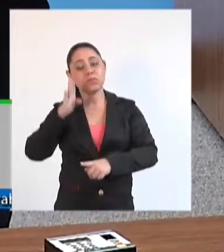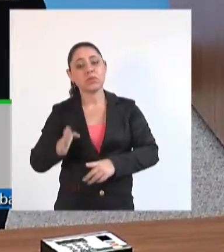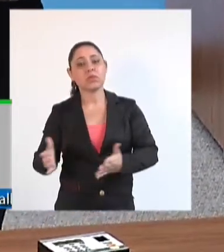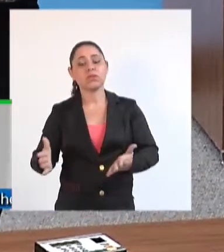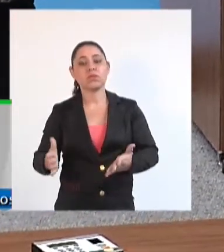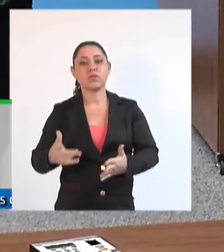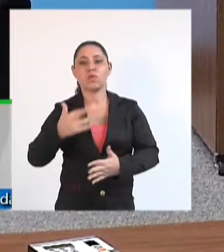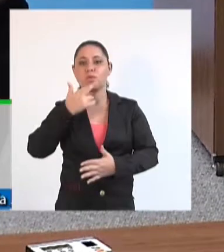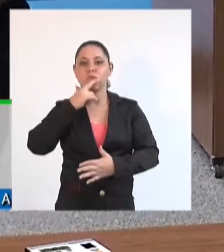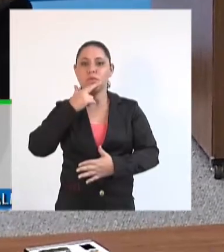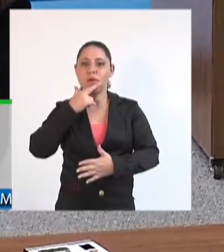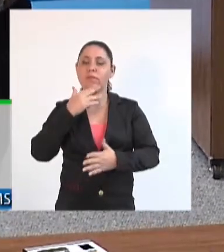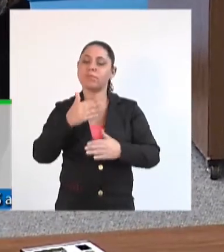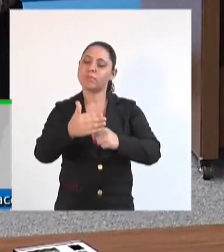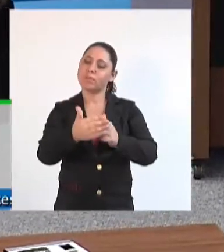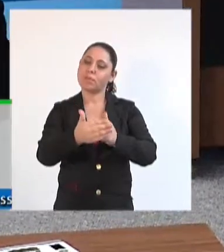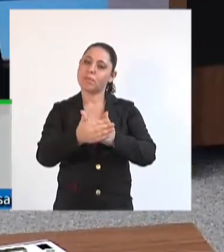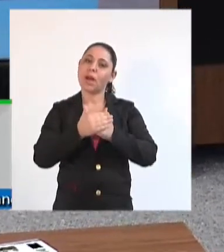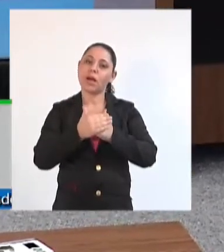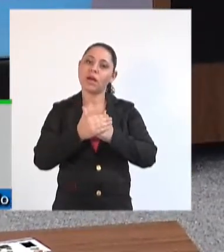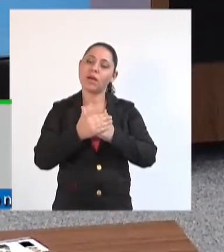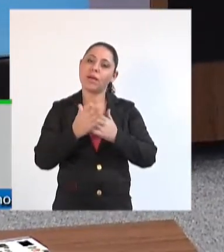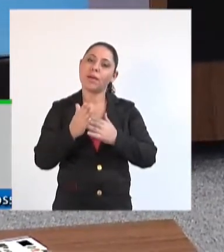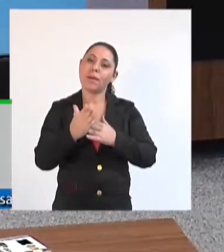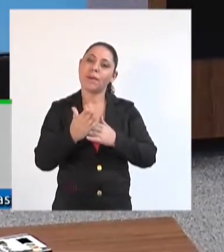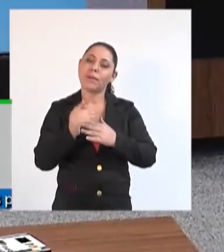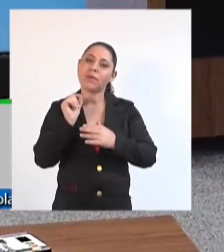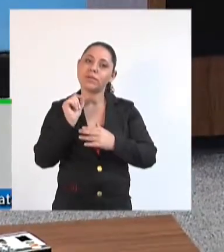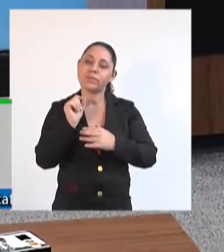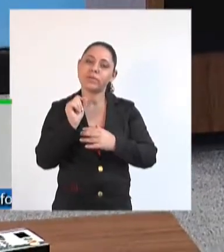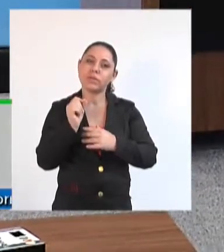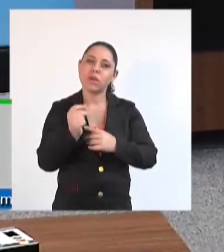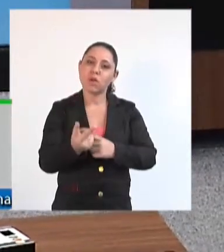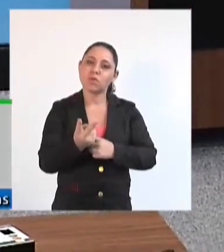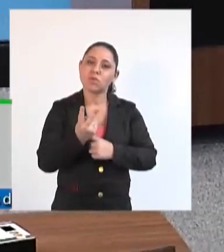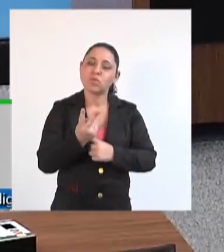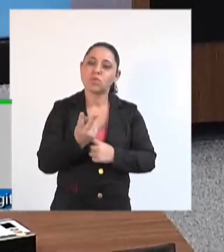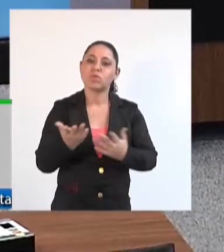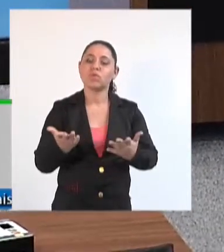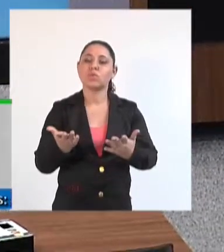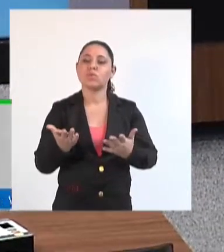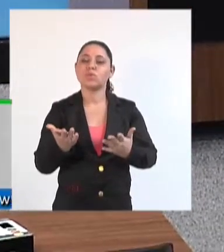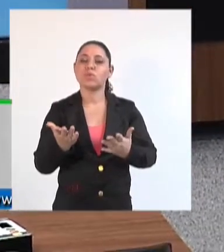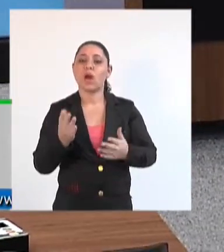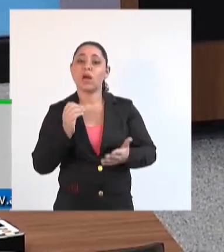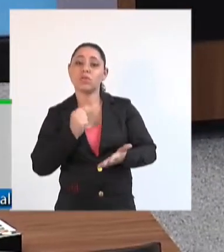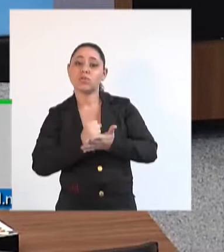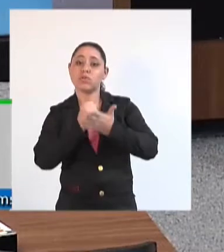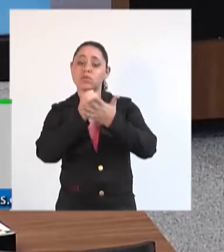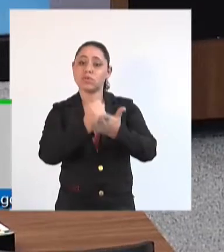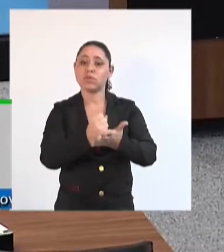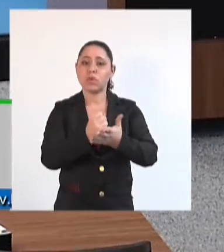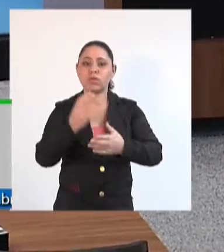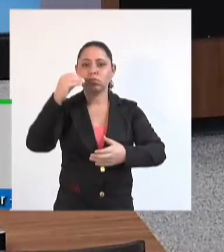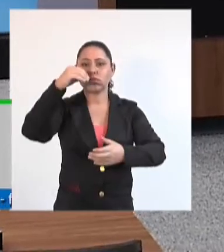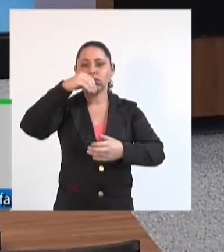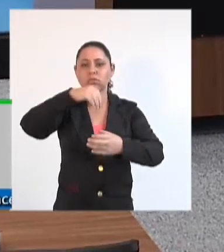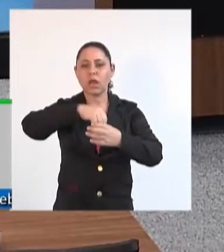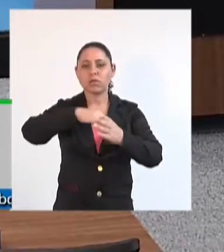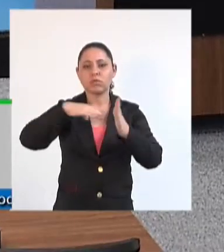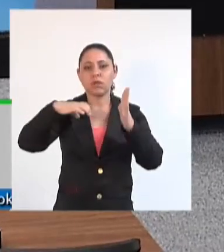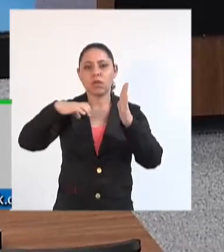já pedindo o apoio dele, pedindo de todos aqui, que quem tem conhecimento dentro da Câmara, dentro do Senado, que a gente